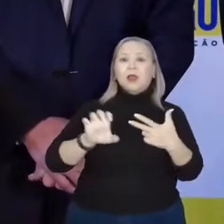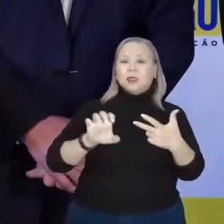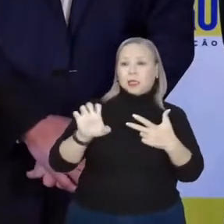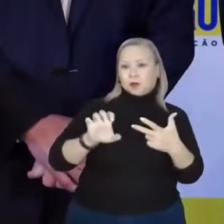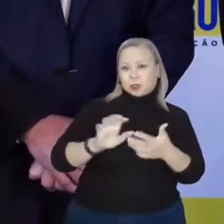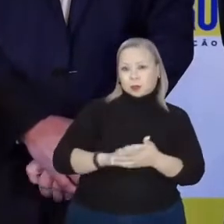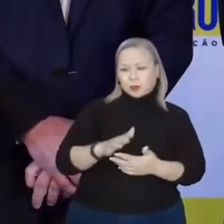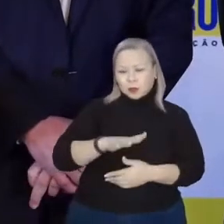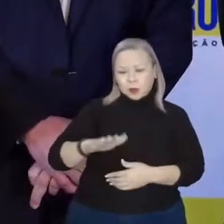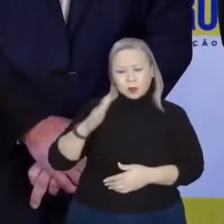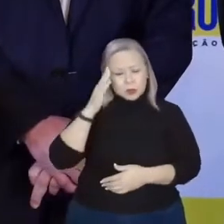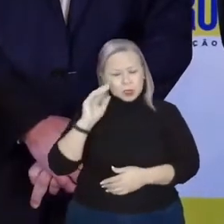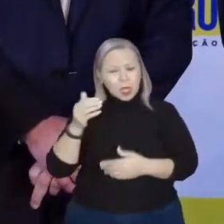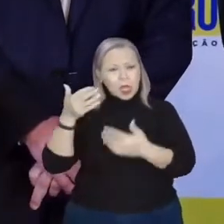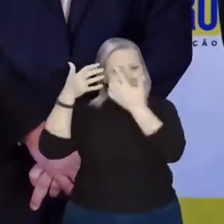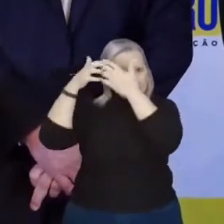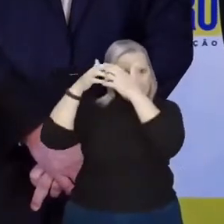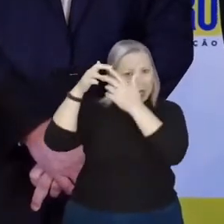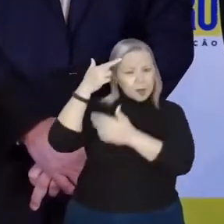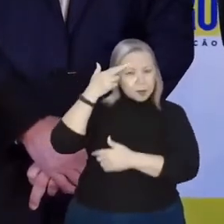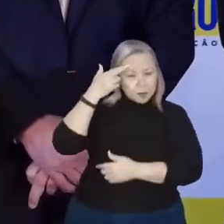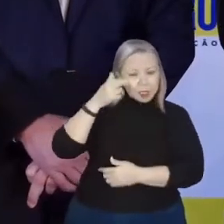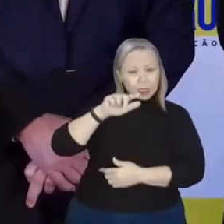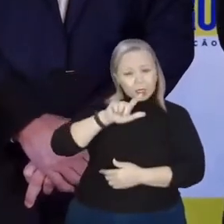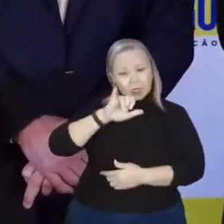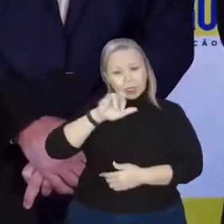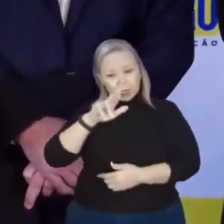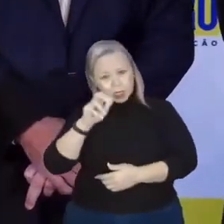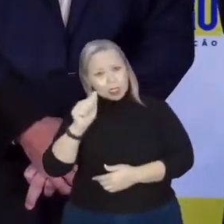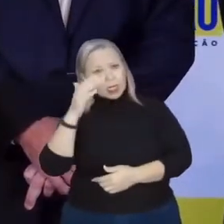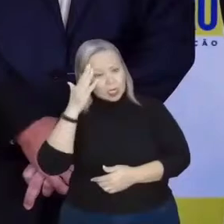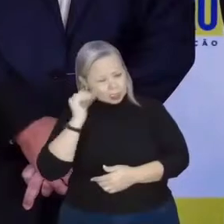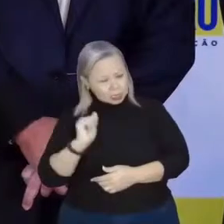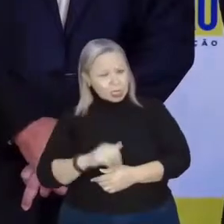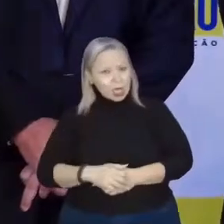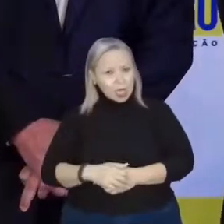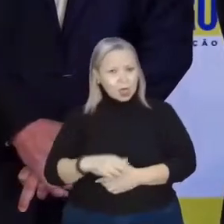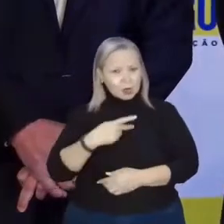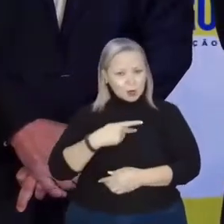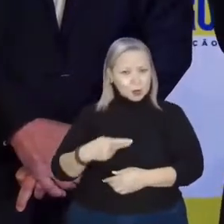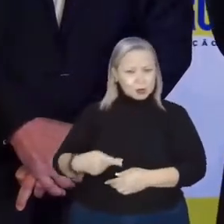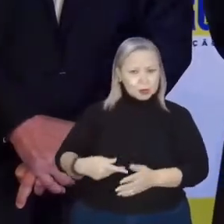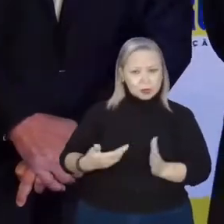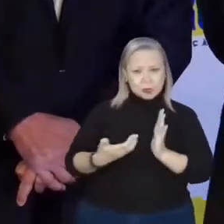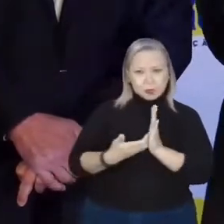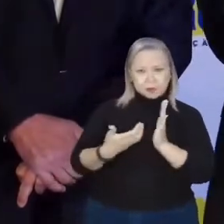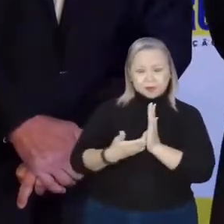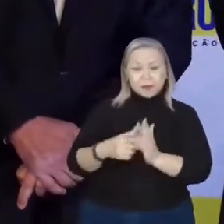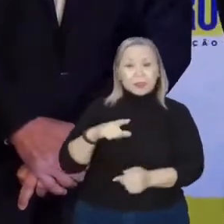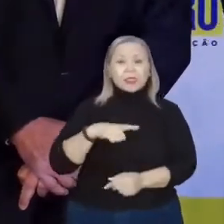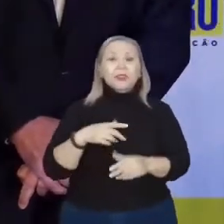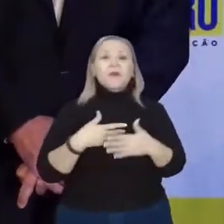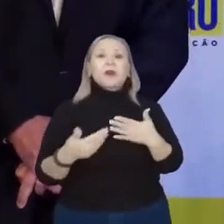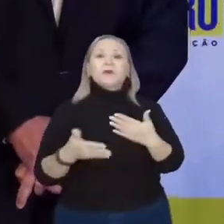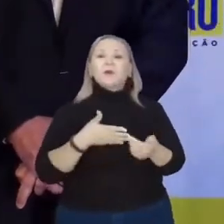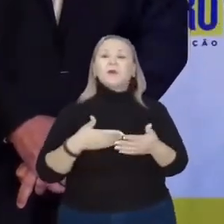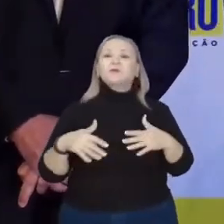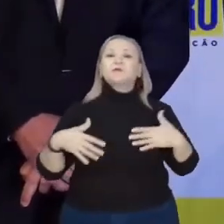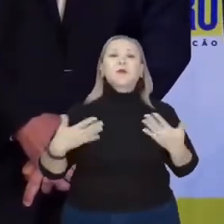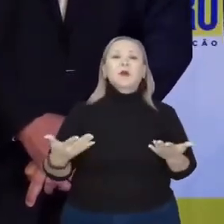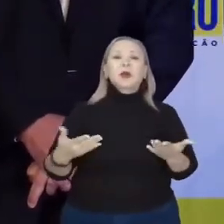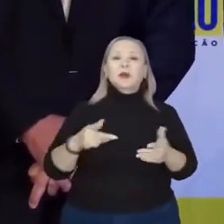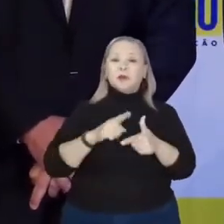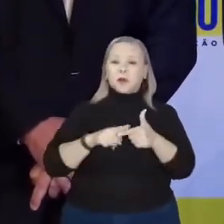penso isso, o presidente Lira sabe que eu penso isso, e quero dizer para vocês que se tiver qualquer problema, nós vamos